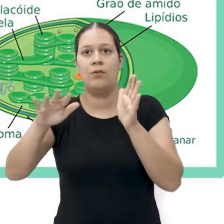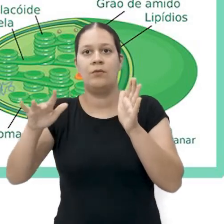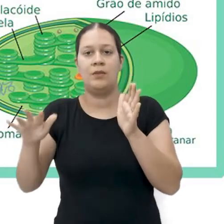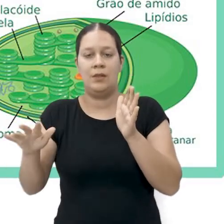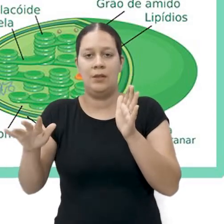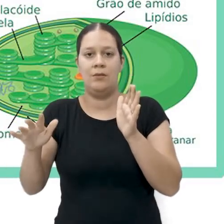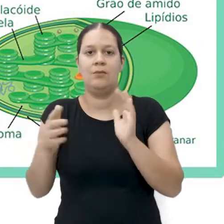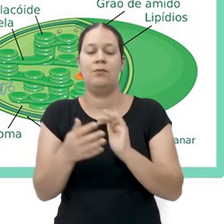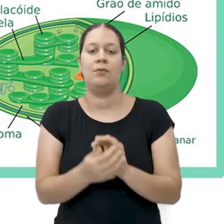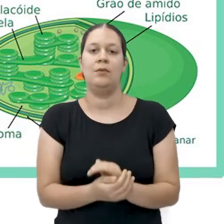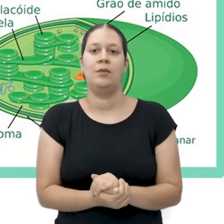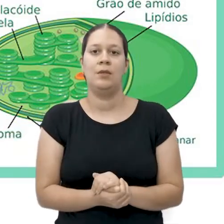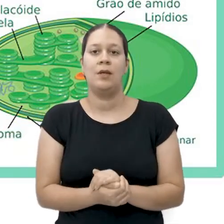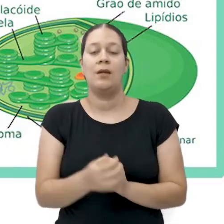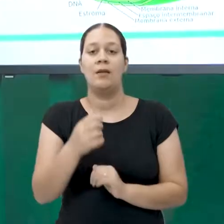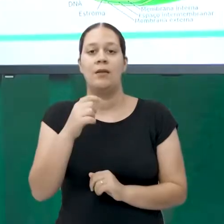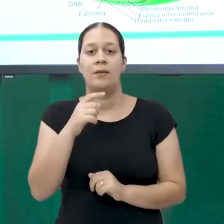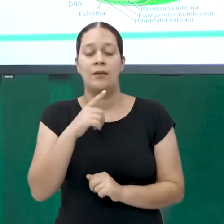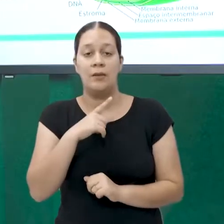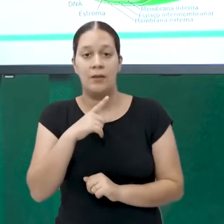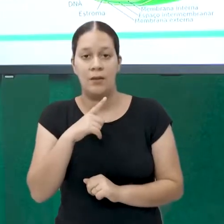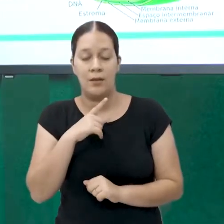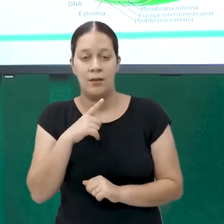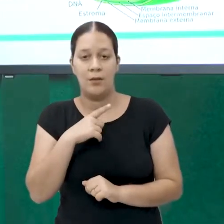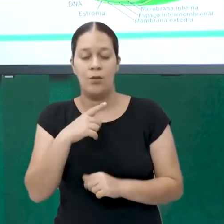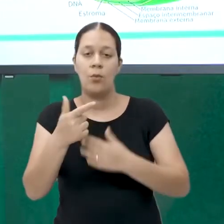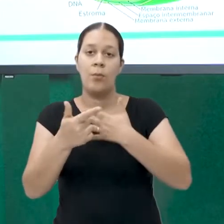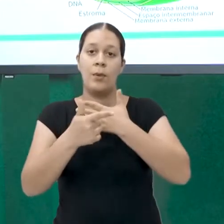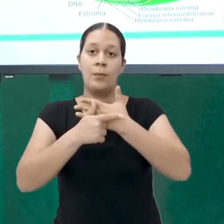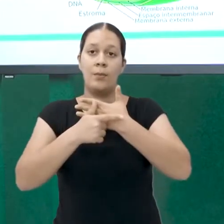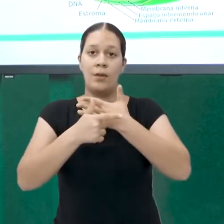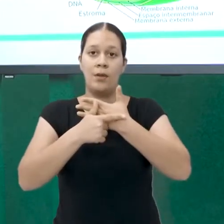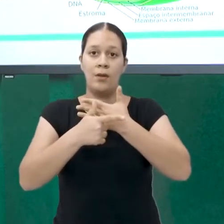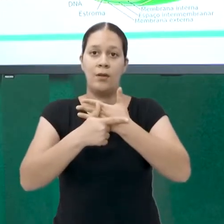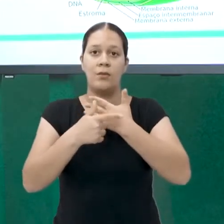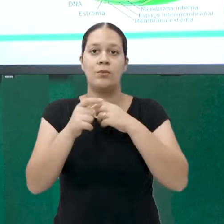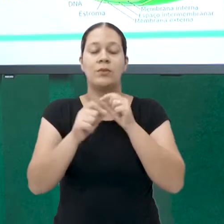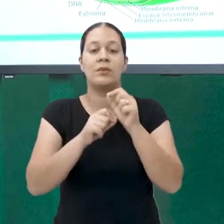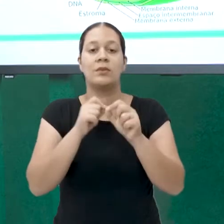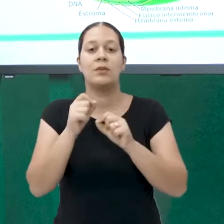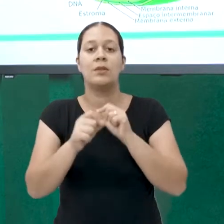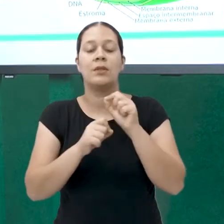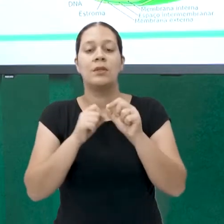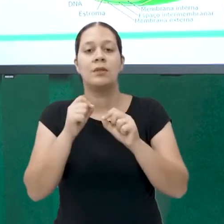clorofila, tá? A clorofila, ela vai funcionar aqui, né? Você tem